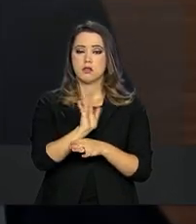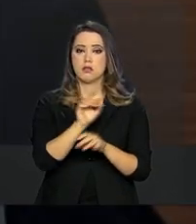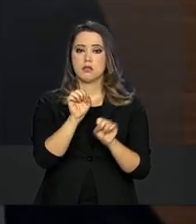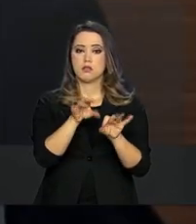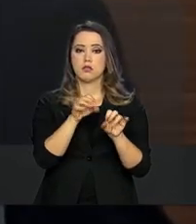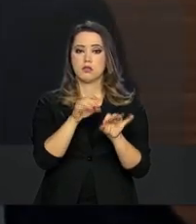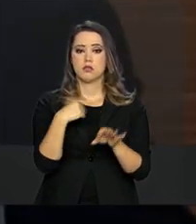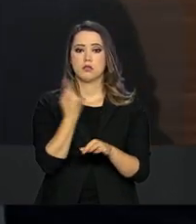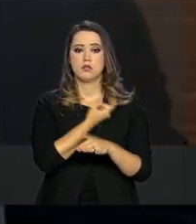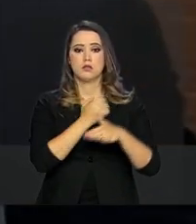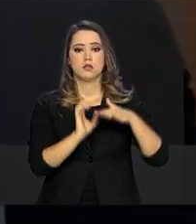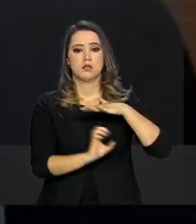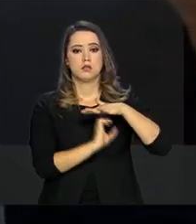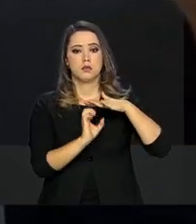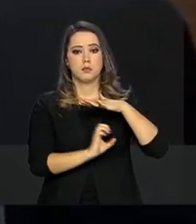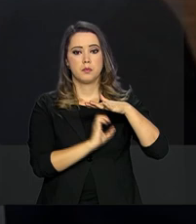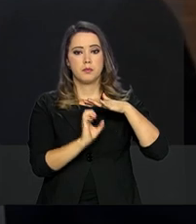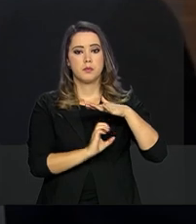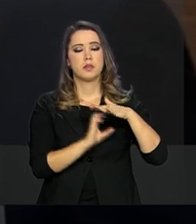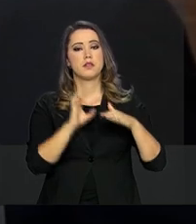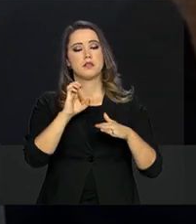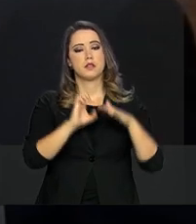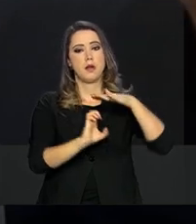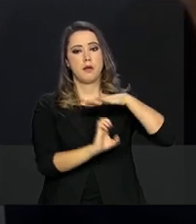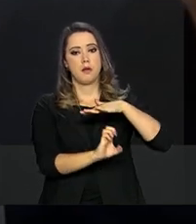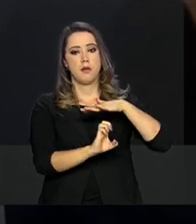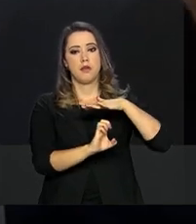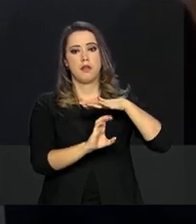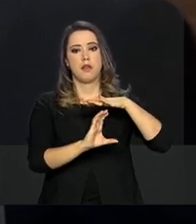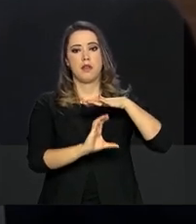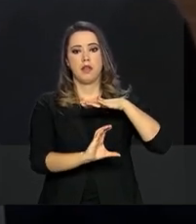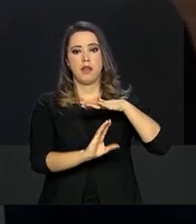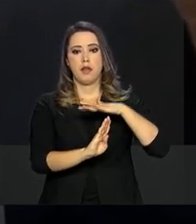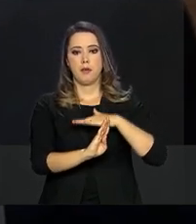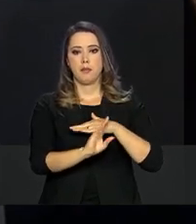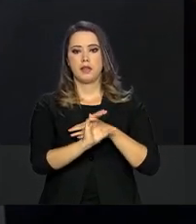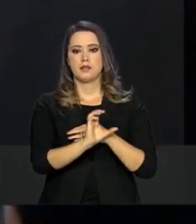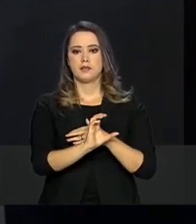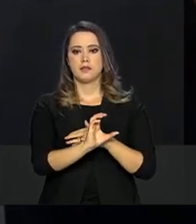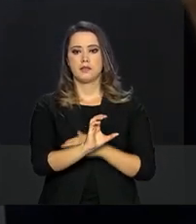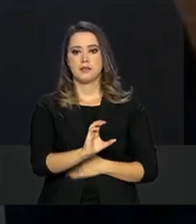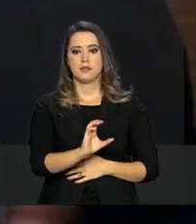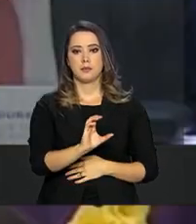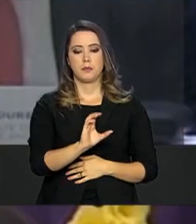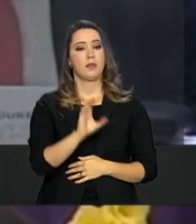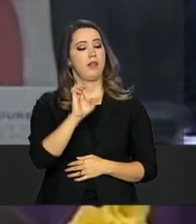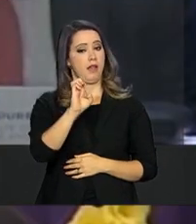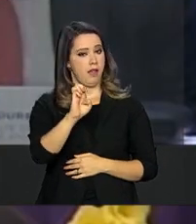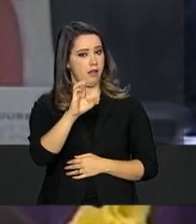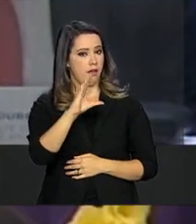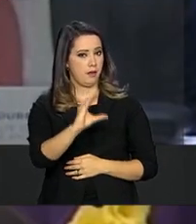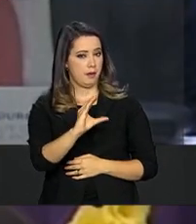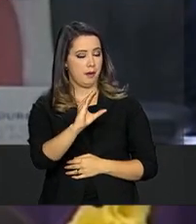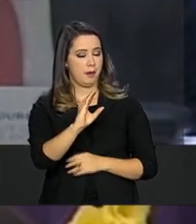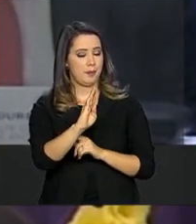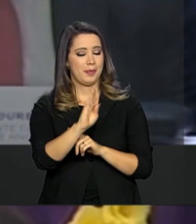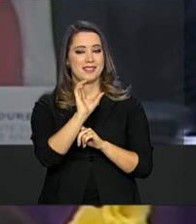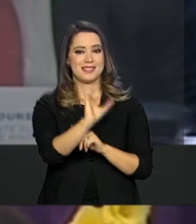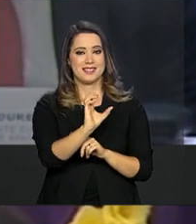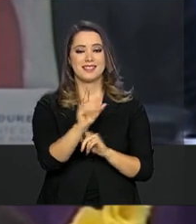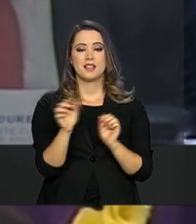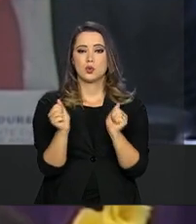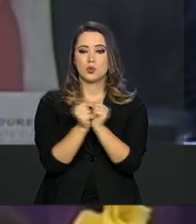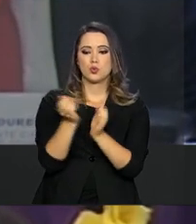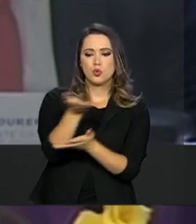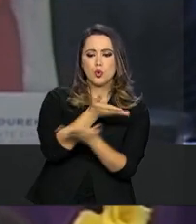empresa brasil de comunicação ou seja haverá uma troca de informações entre os países da cplp exata é precisamente em